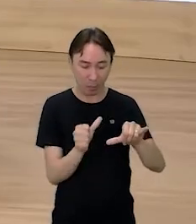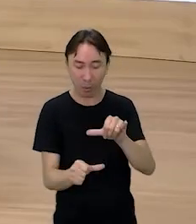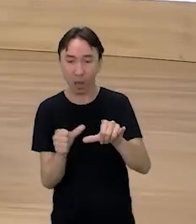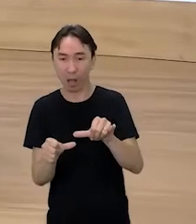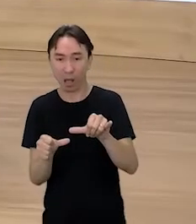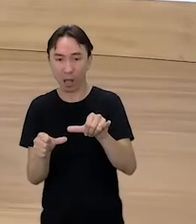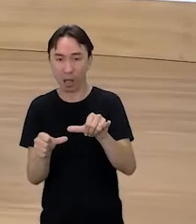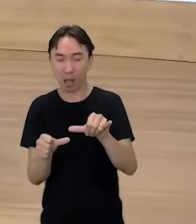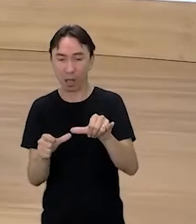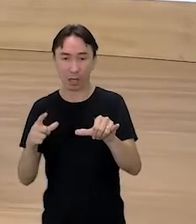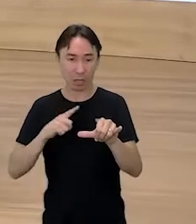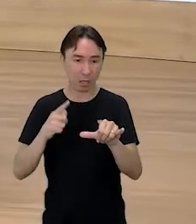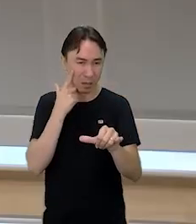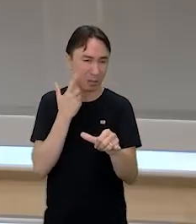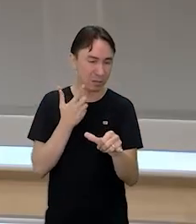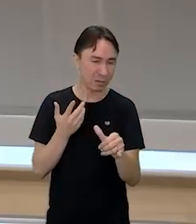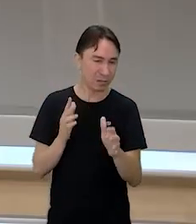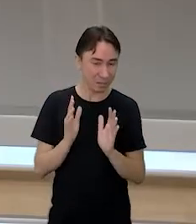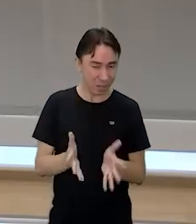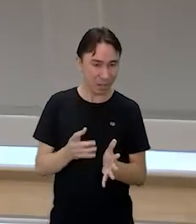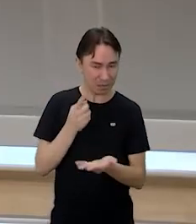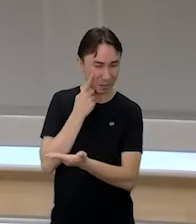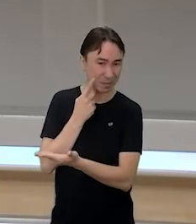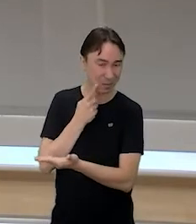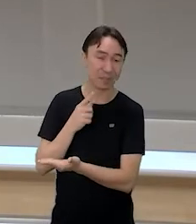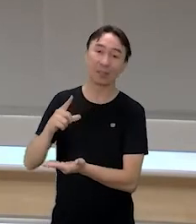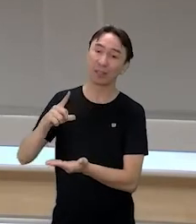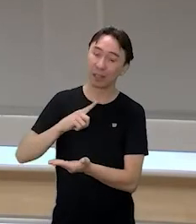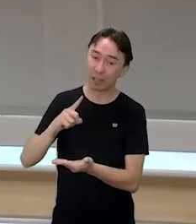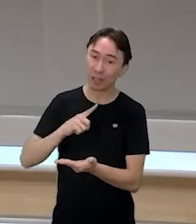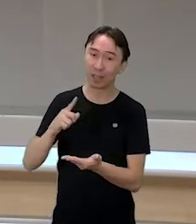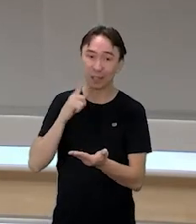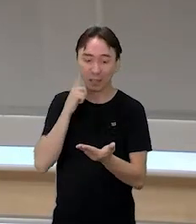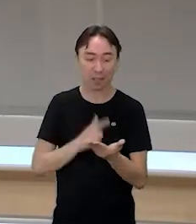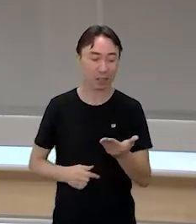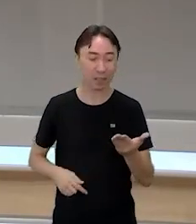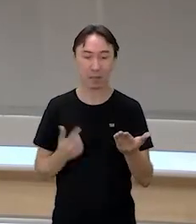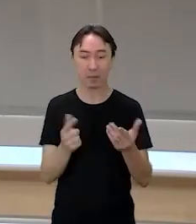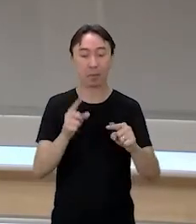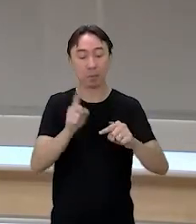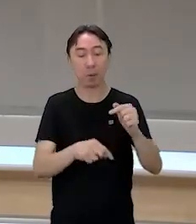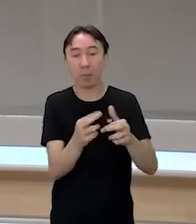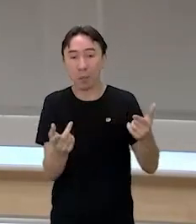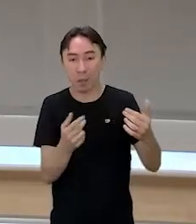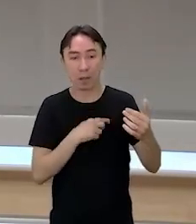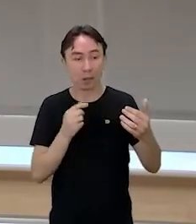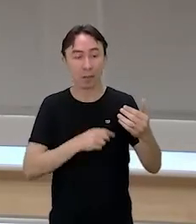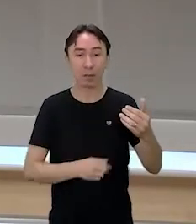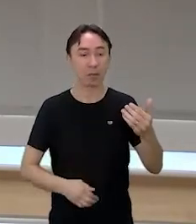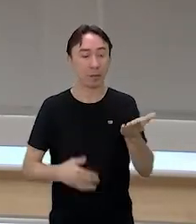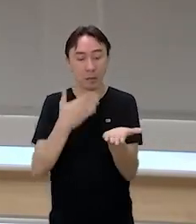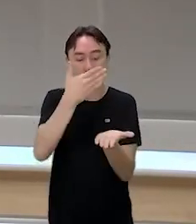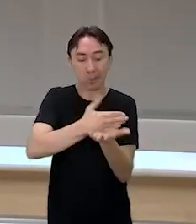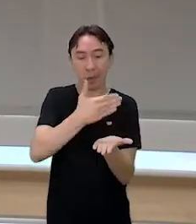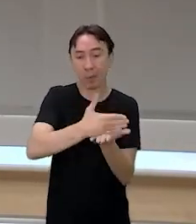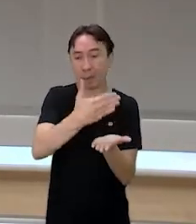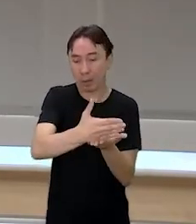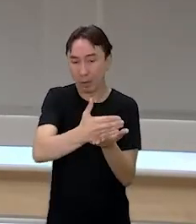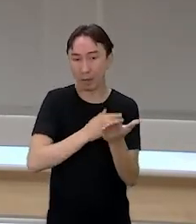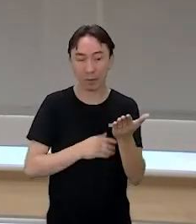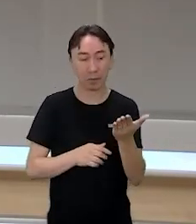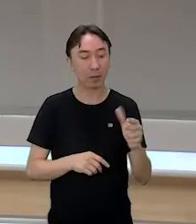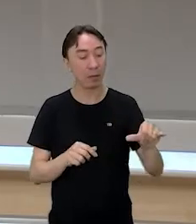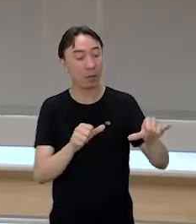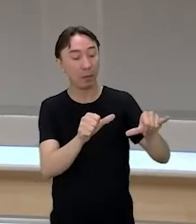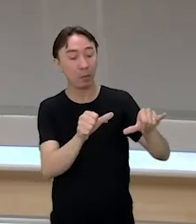Decomposto? Exatamente, como o próprio nome está falando, ele foi decomposto, né? E uma parte do calcário se transformou em gás